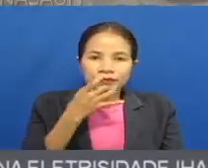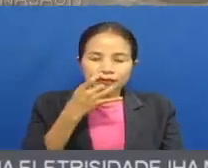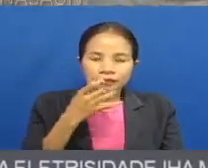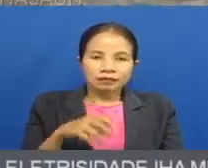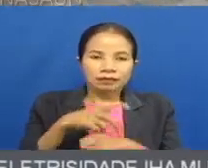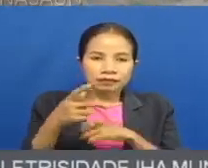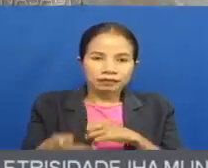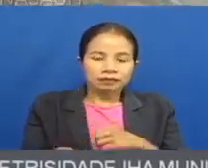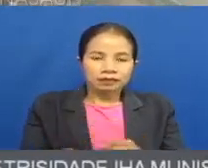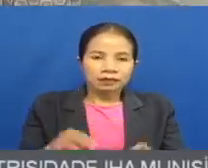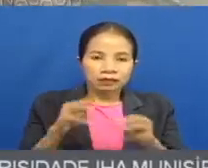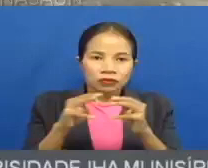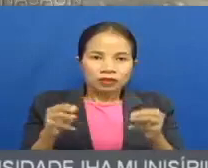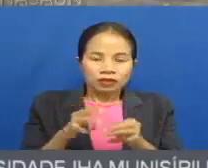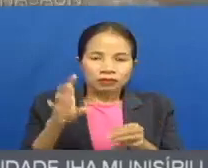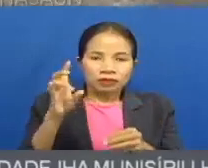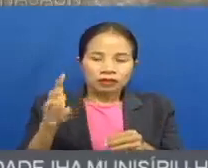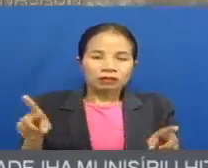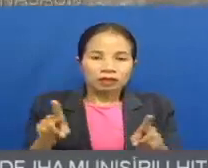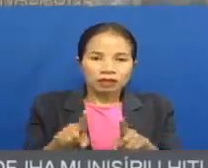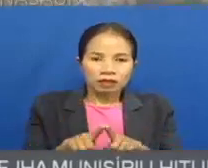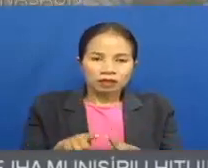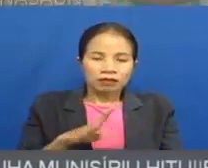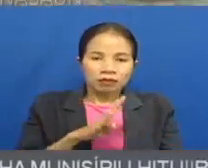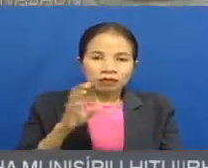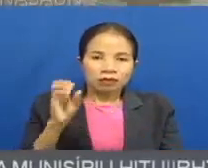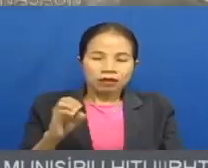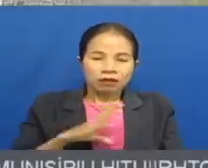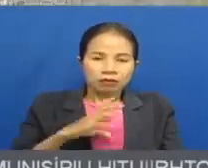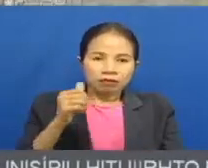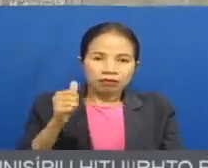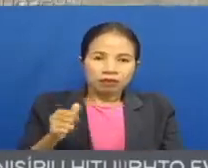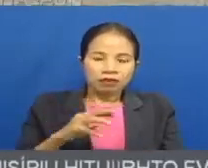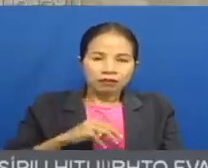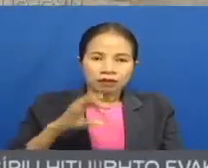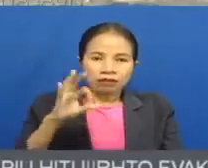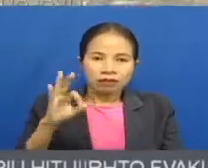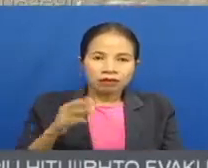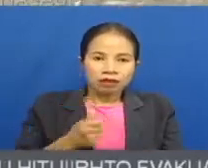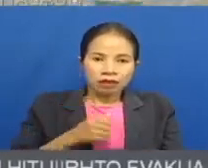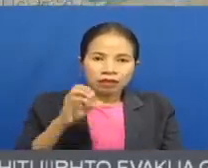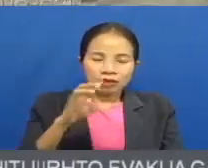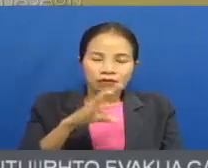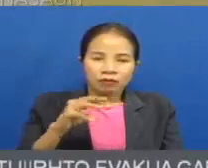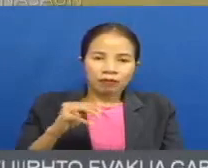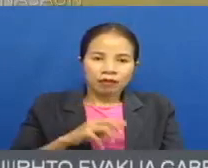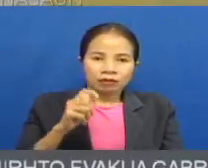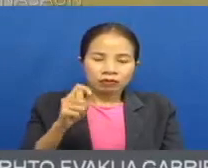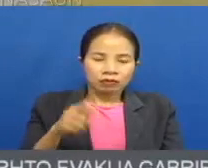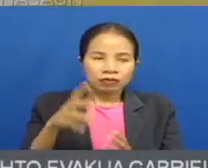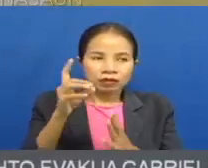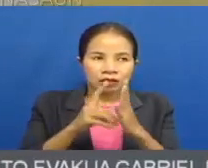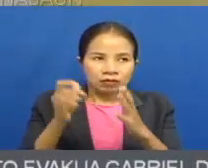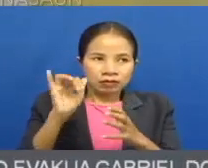Monu. Município Rito neba afeta Macanesan, Bobonaru, Covalima, Manufahi, Ainaru no Manatutu. Dado se